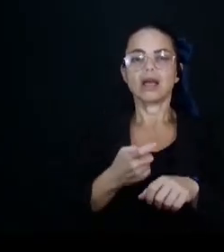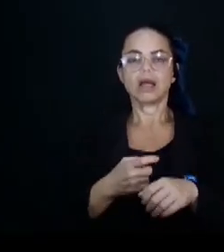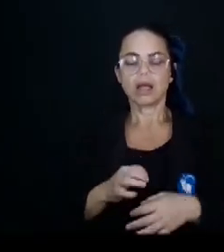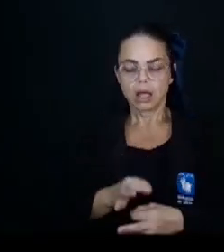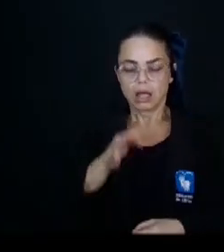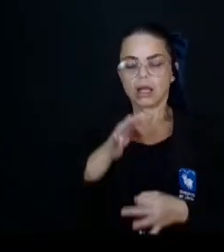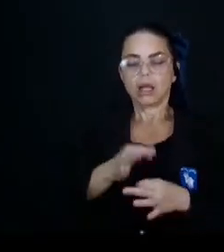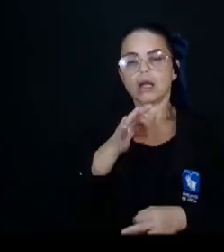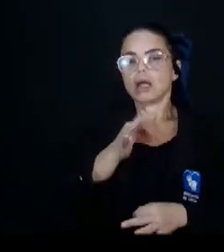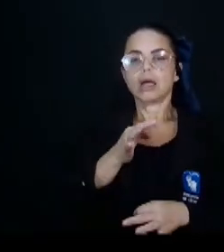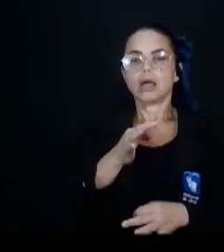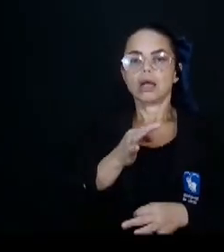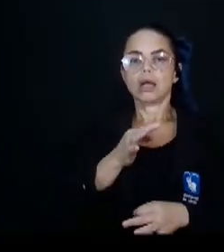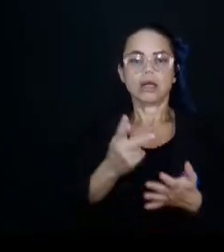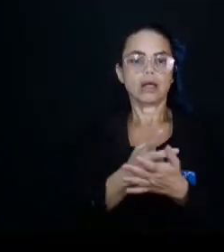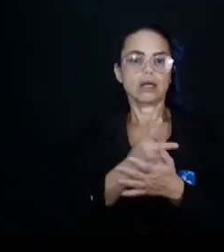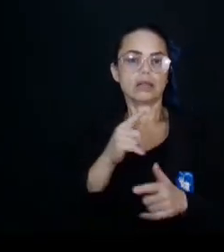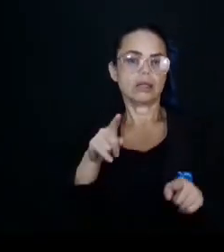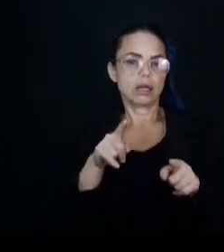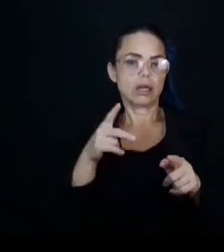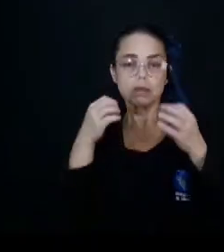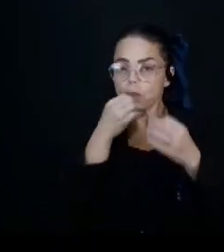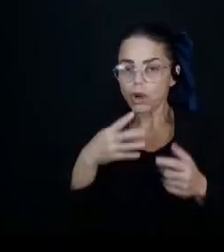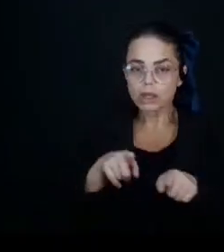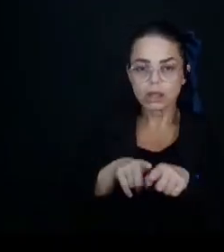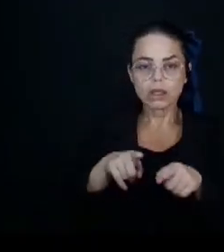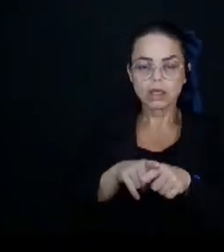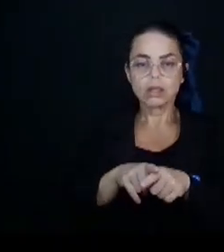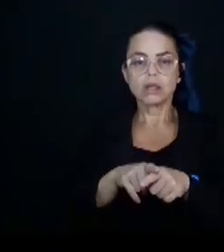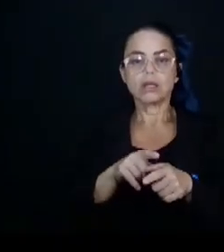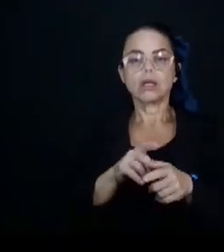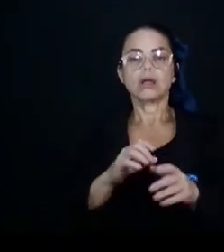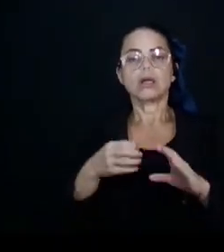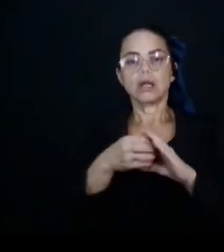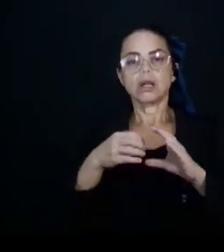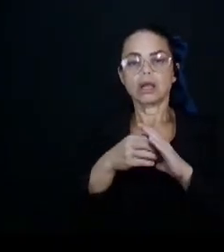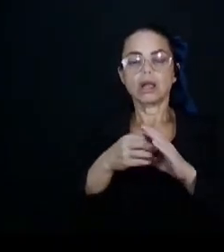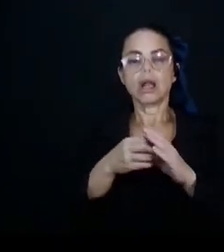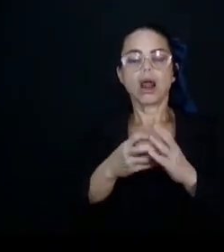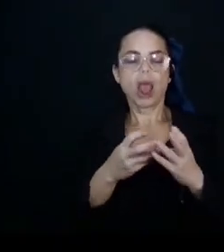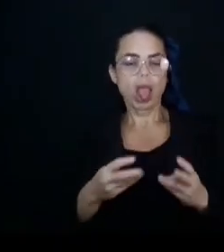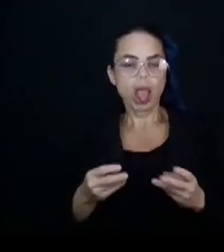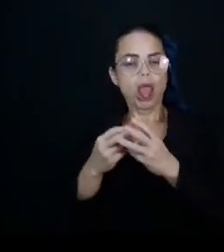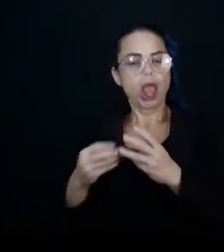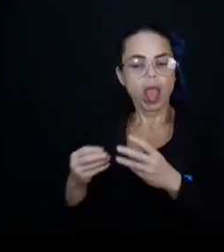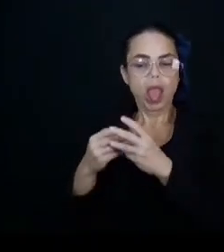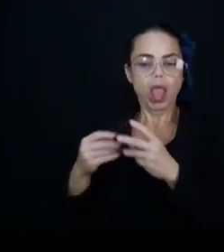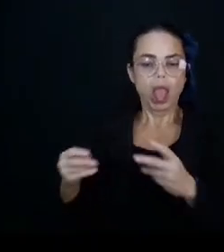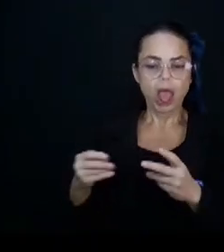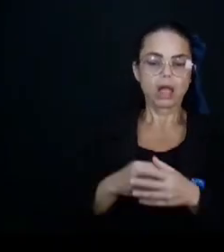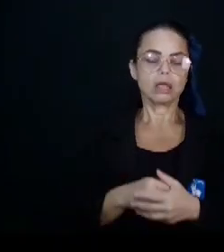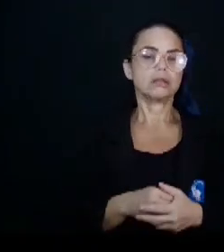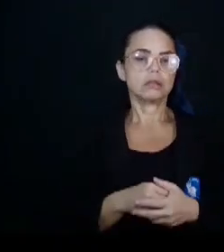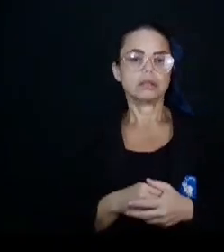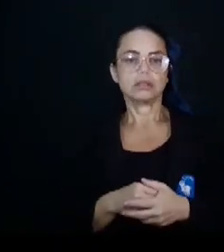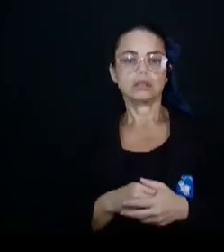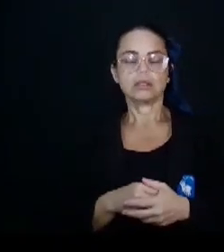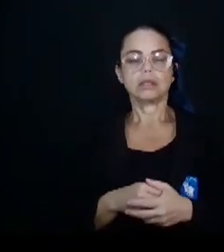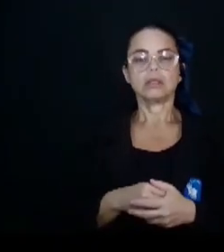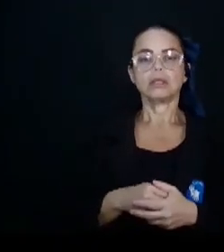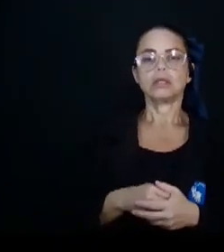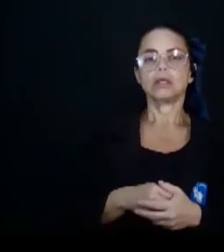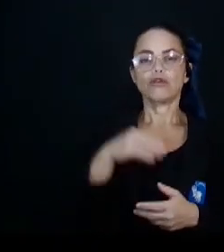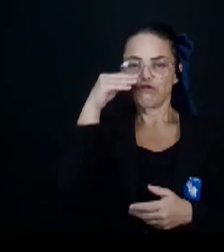da medula óssea. Então, todas as outras células vão cair. Então, a gente pode ter anemias mais graves durante o tratamento,